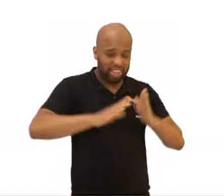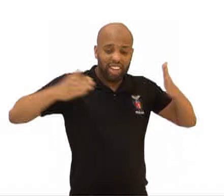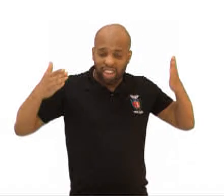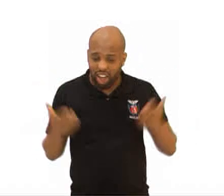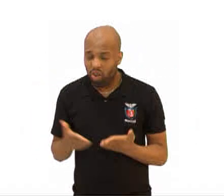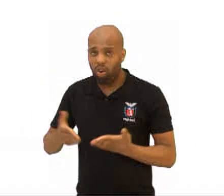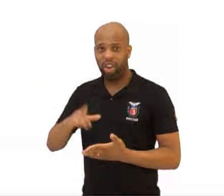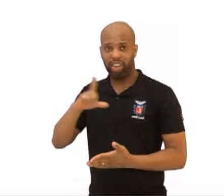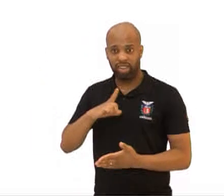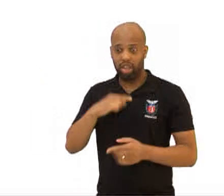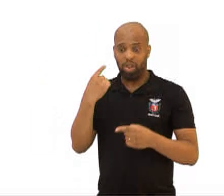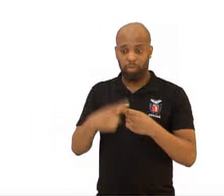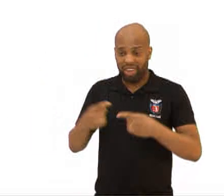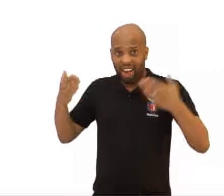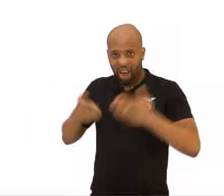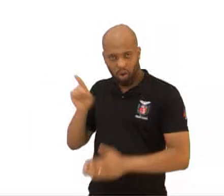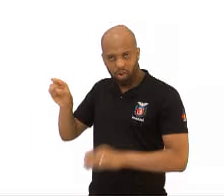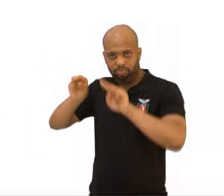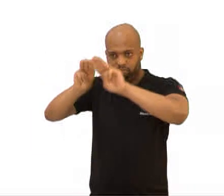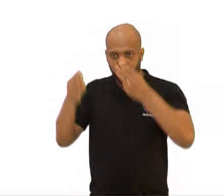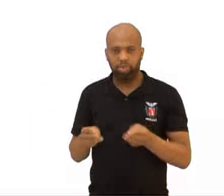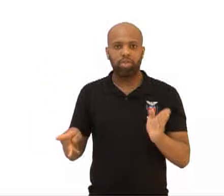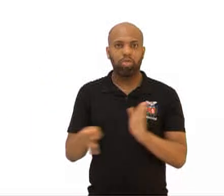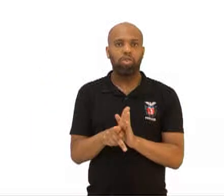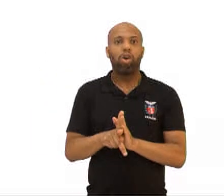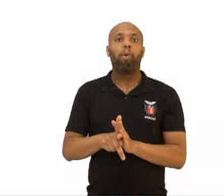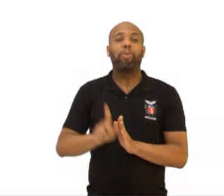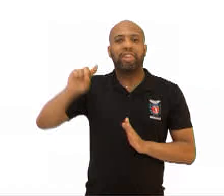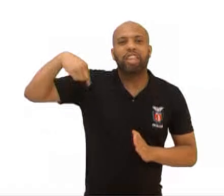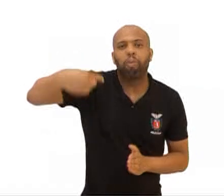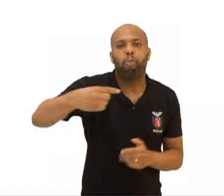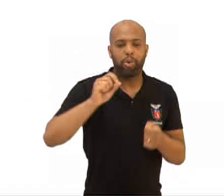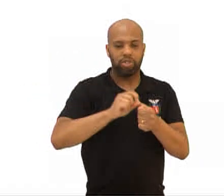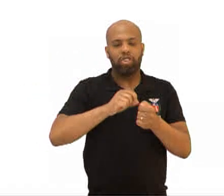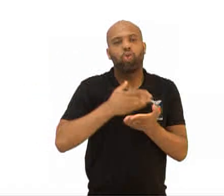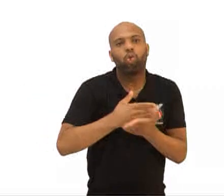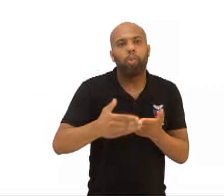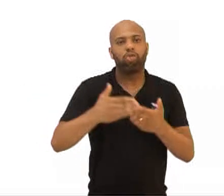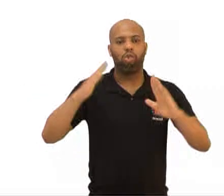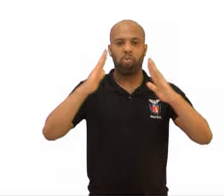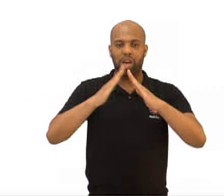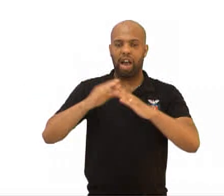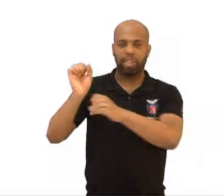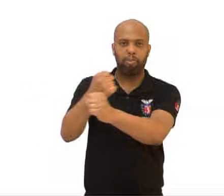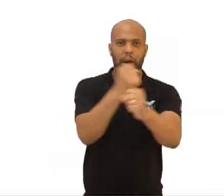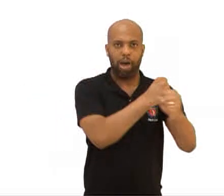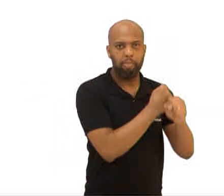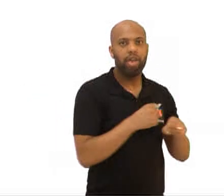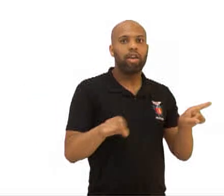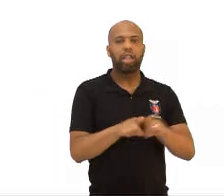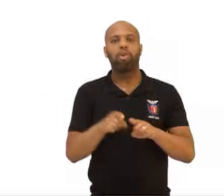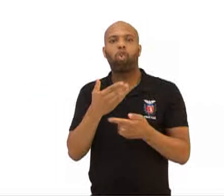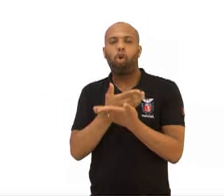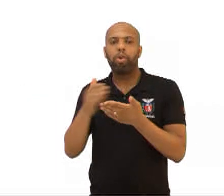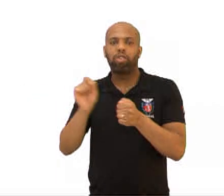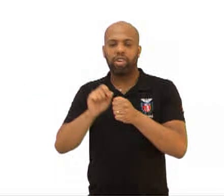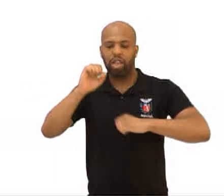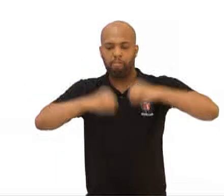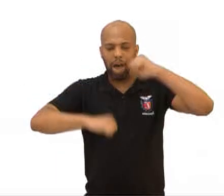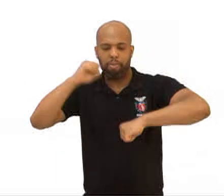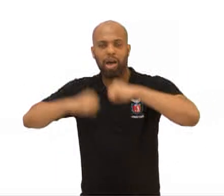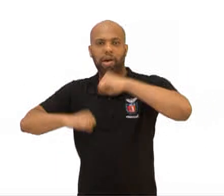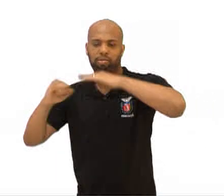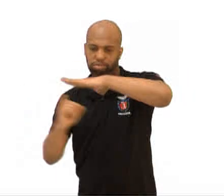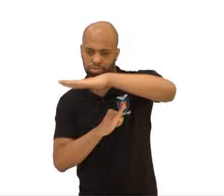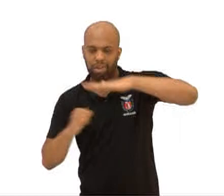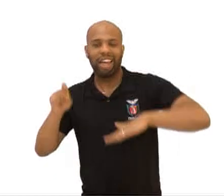resultado pós-urbanização, pós-industrialização e pós todo o processo de ocupação do nosso estado, nós temos esse como